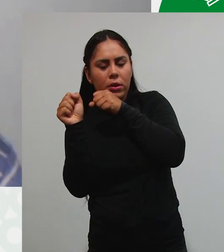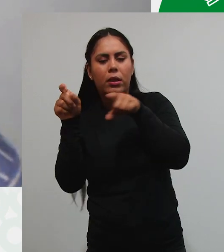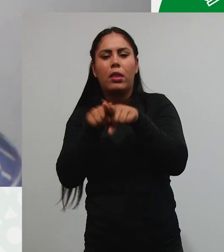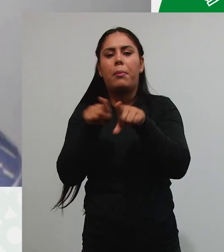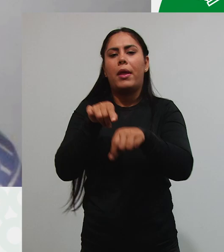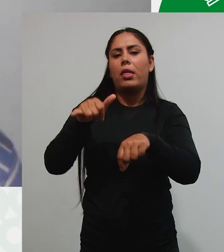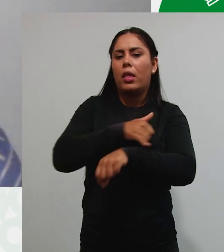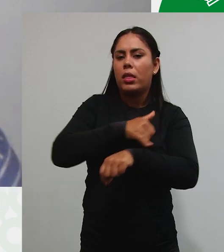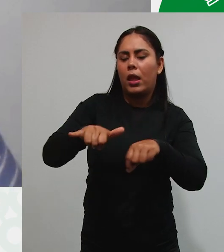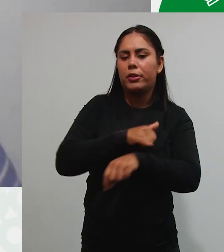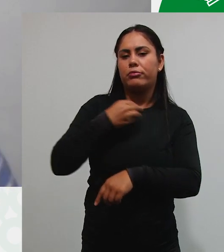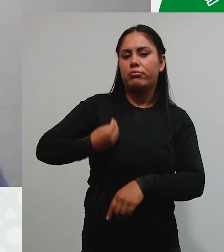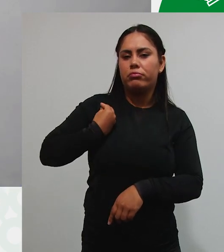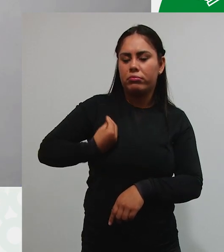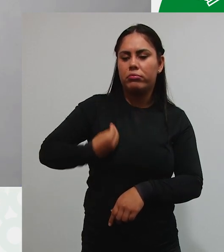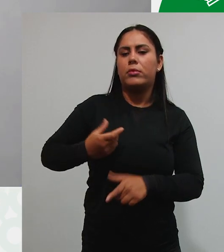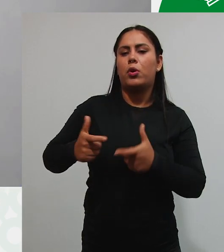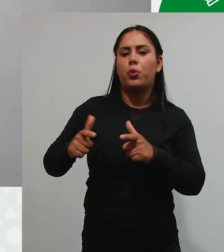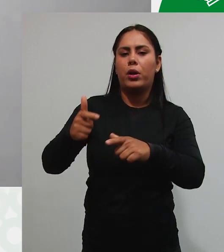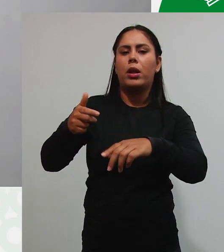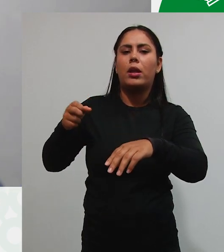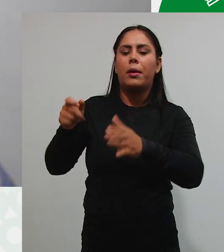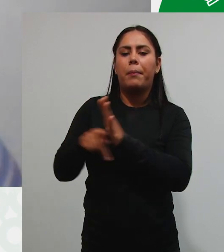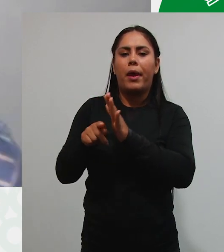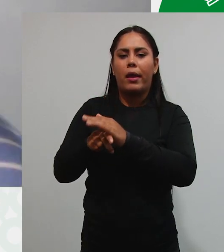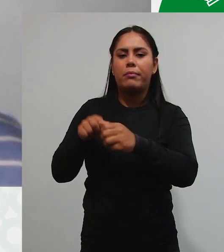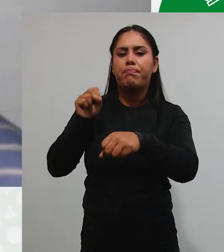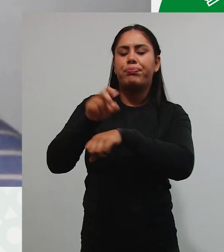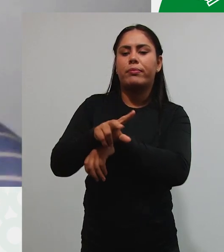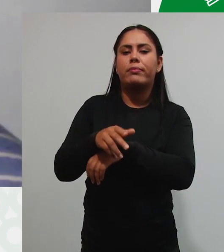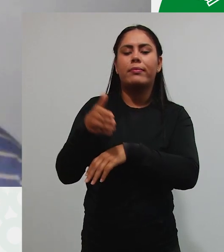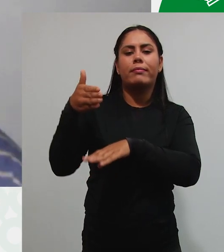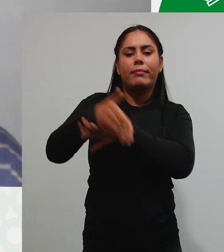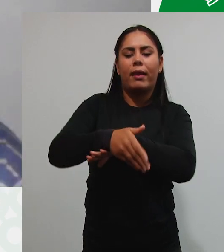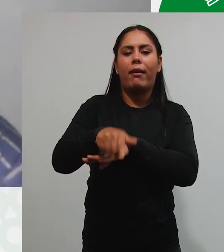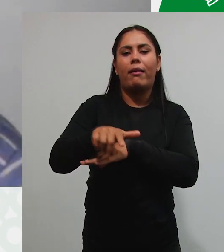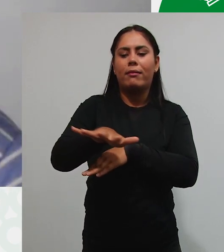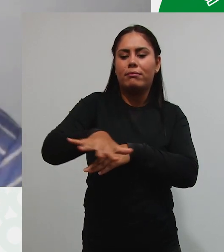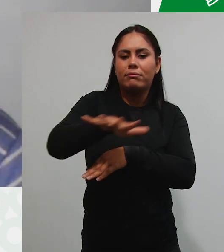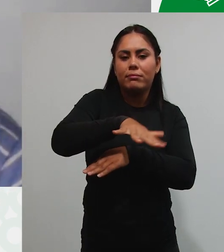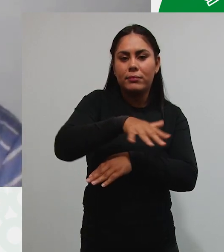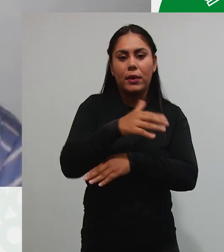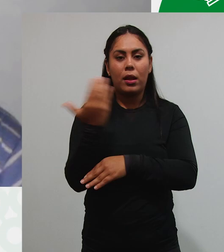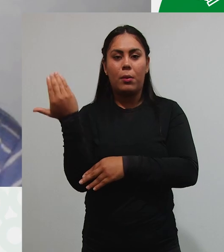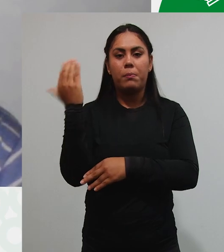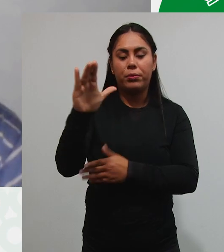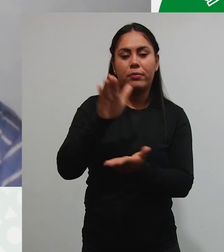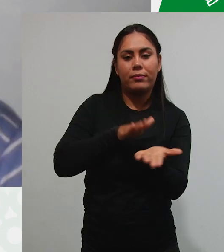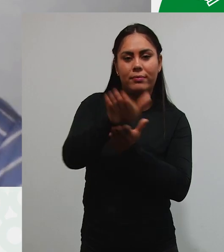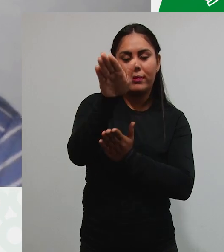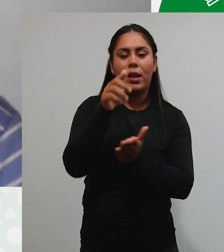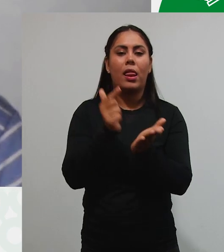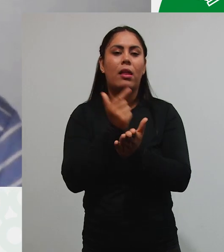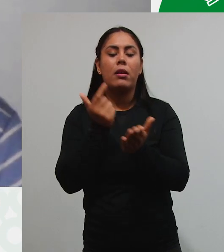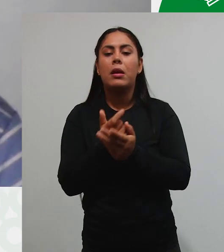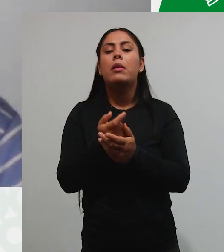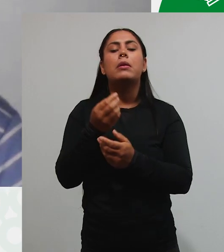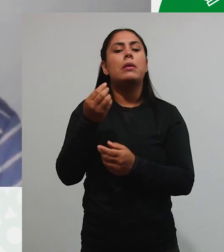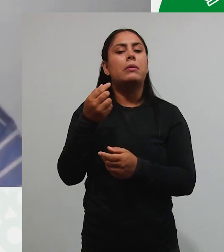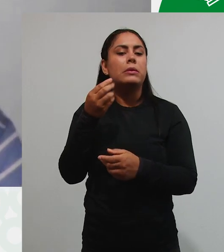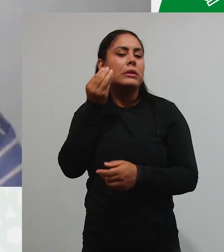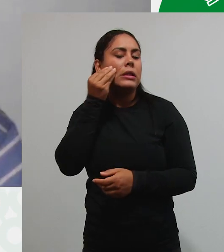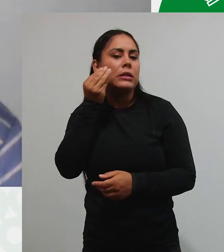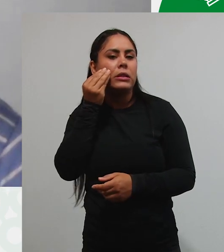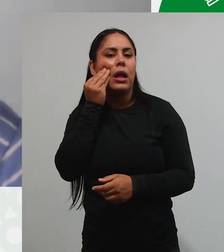Tática de Sobrevivência e Ocupação do Espaço Público Urbano. E depois que eu lancei esse livro, eu percebi que havia necessidade de tentar